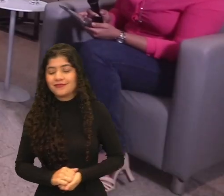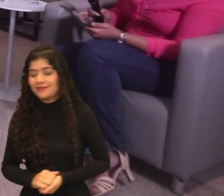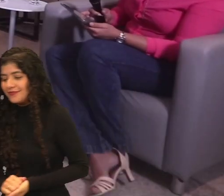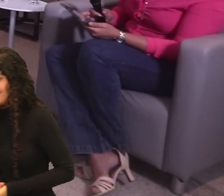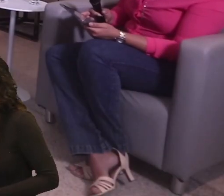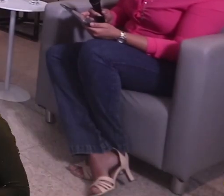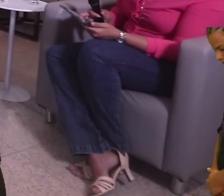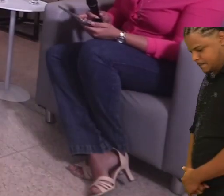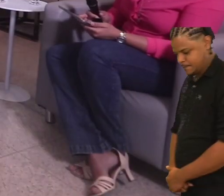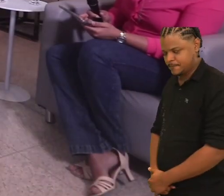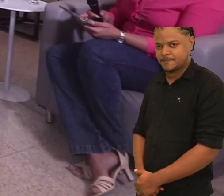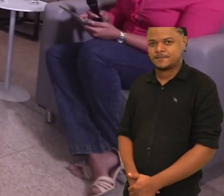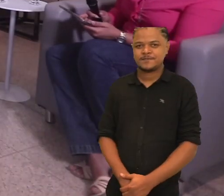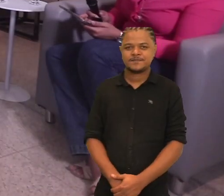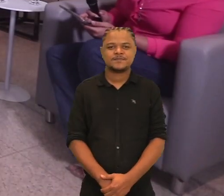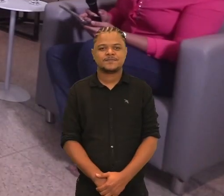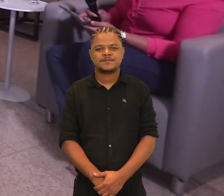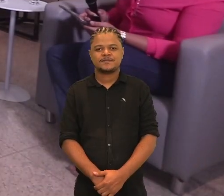É verdade.